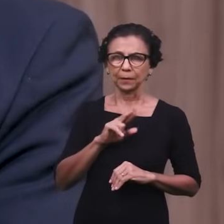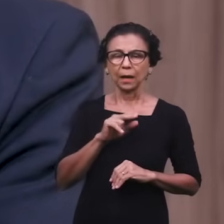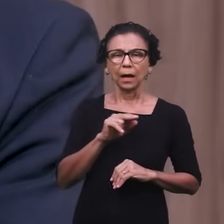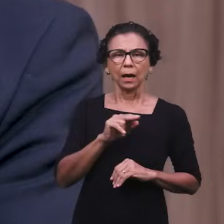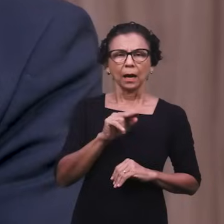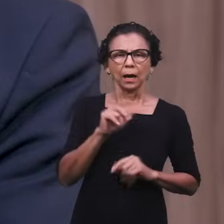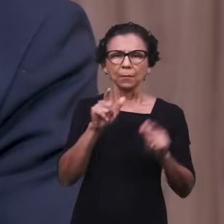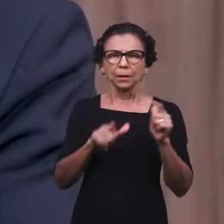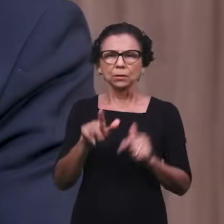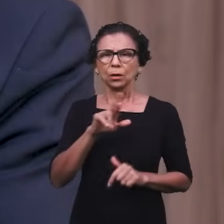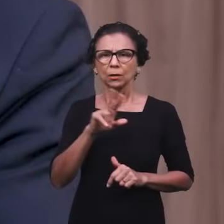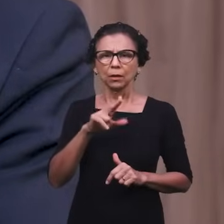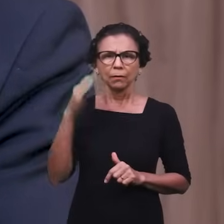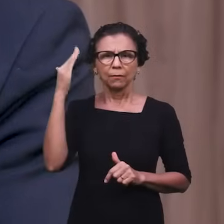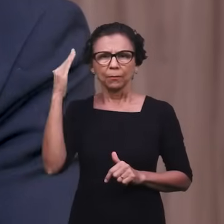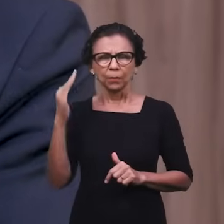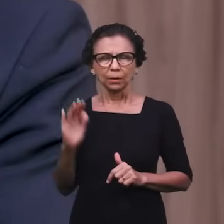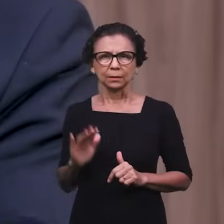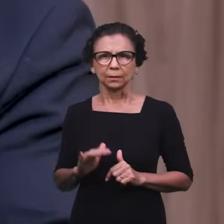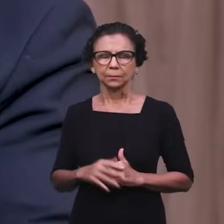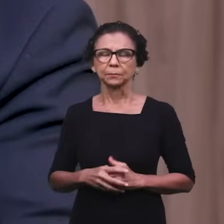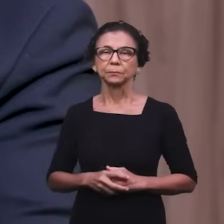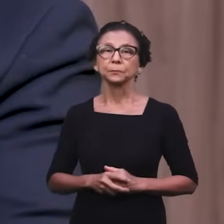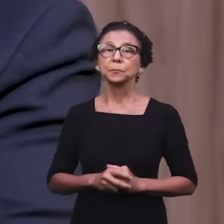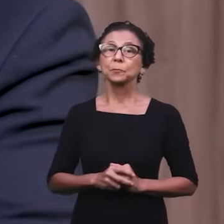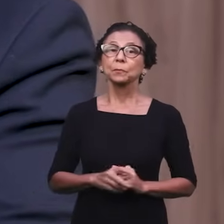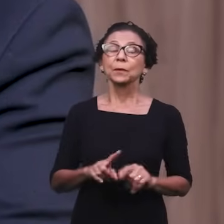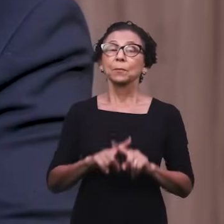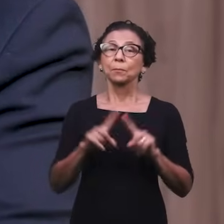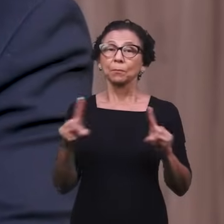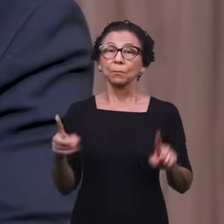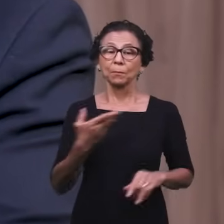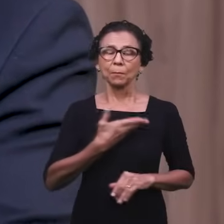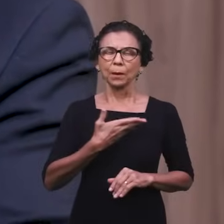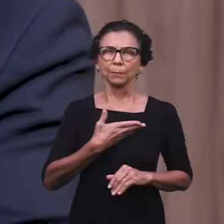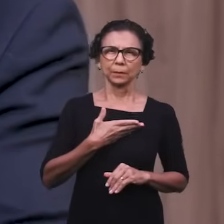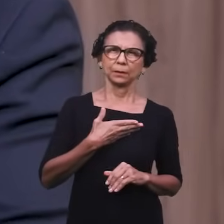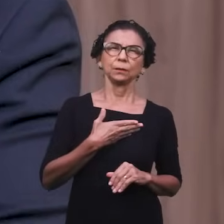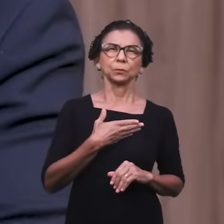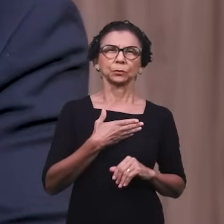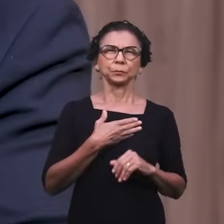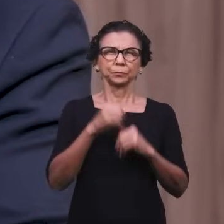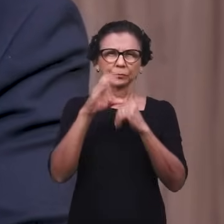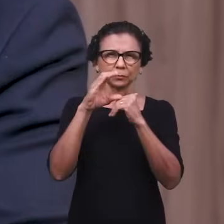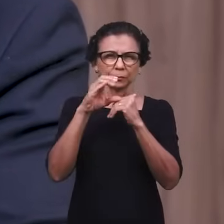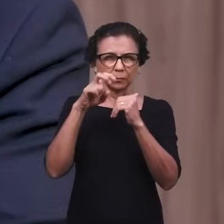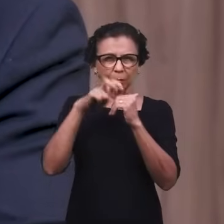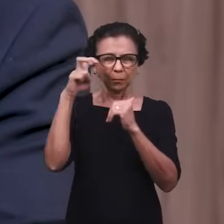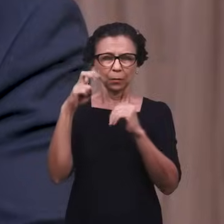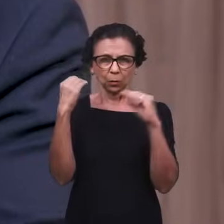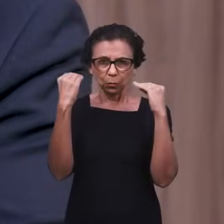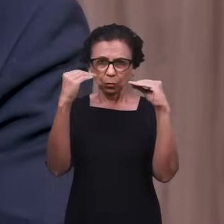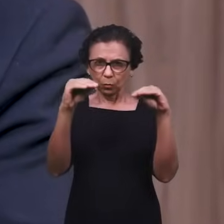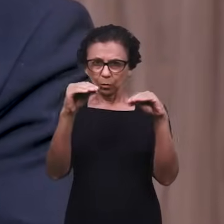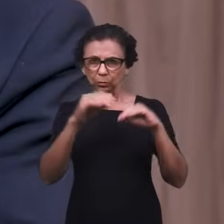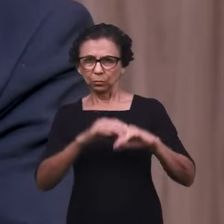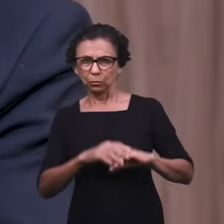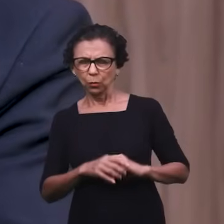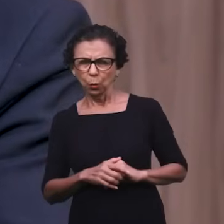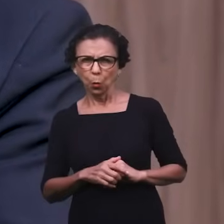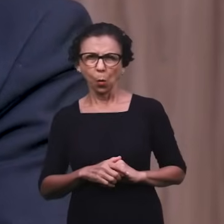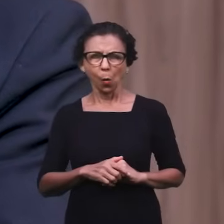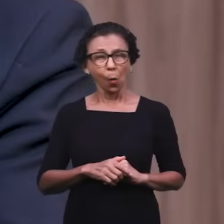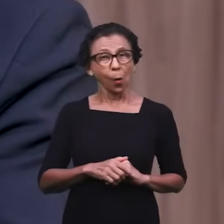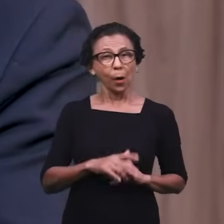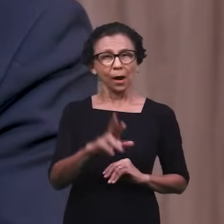dele. Então, quando ele colocou, ele teve uma resposta e algumas coisas colocadas ali não batiam com o